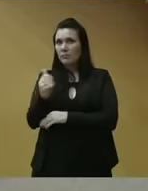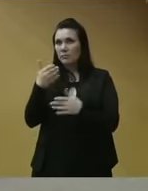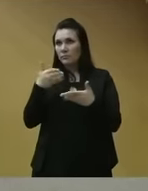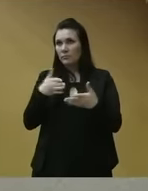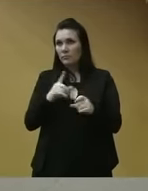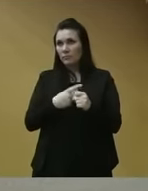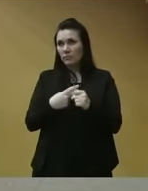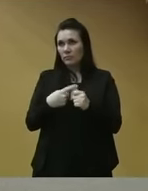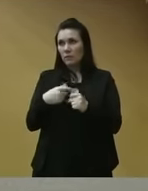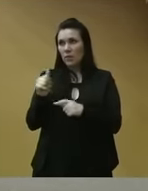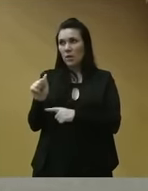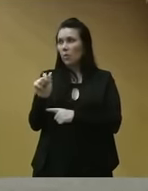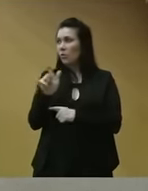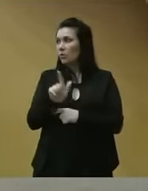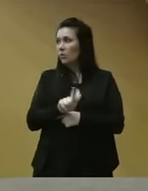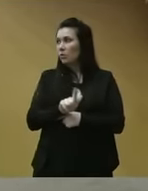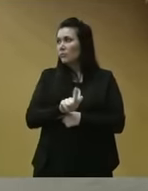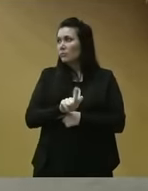de Arroio Grande.